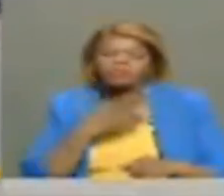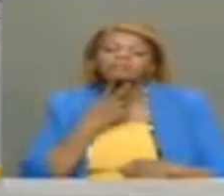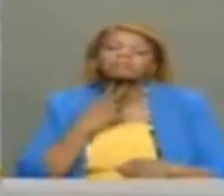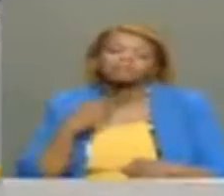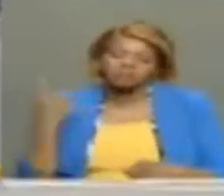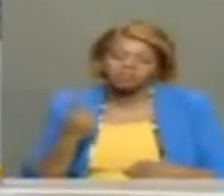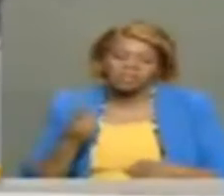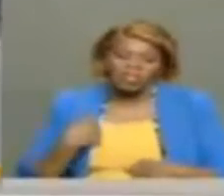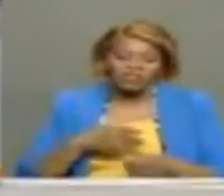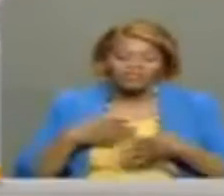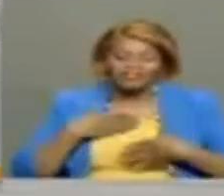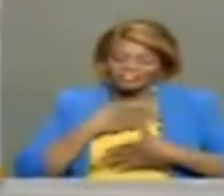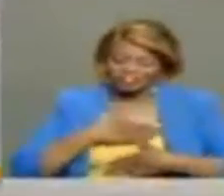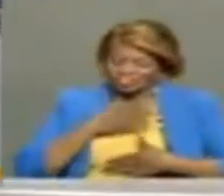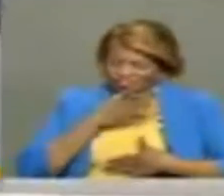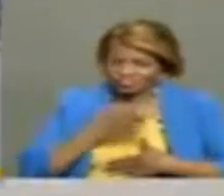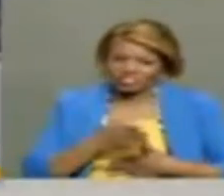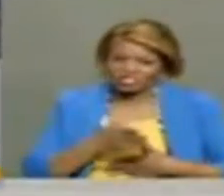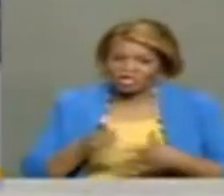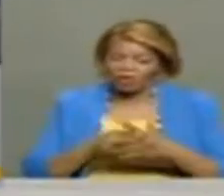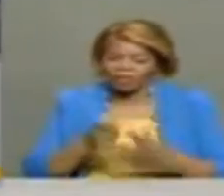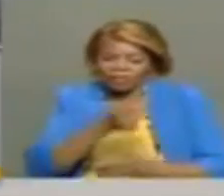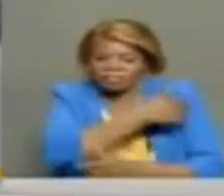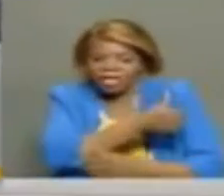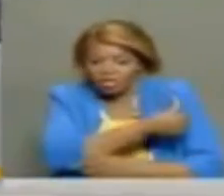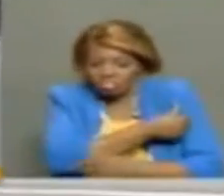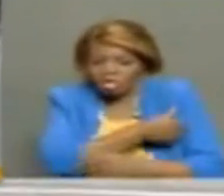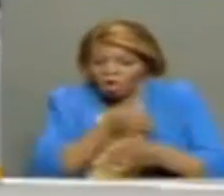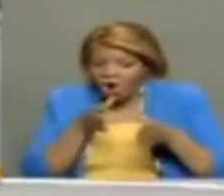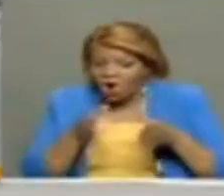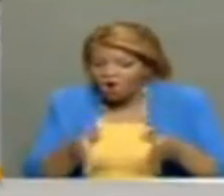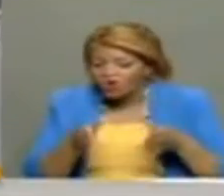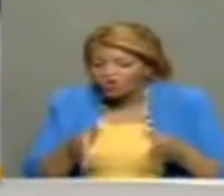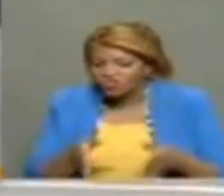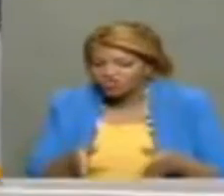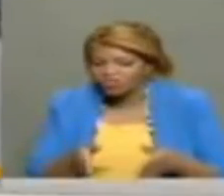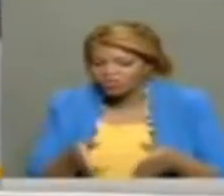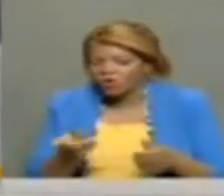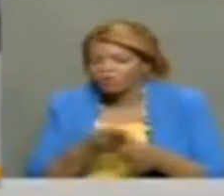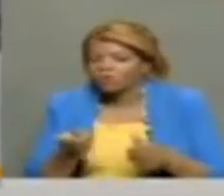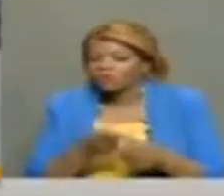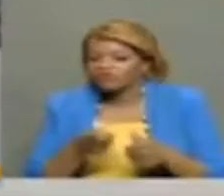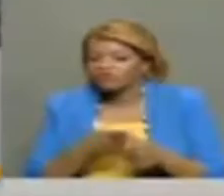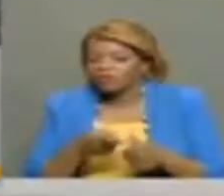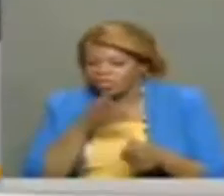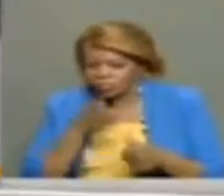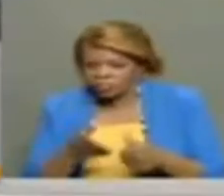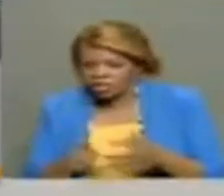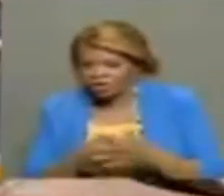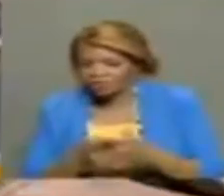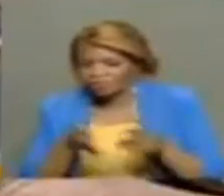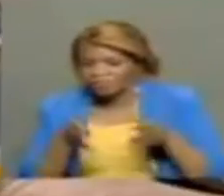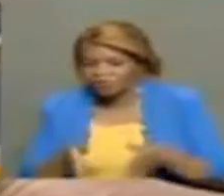Vamos começar esta campanha de vacinação ainda hoje, a primeira, só para dar o pontapé de